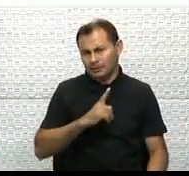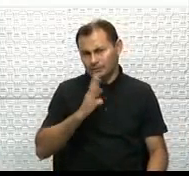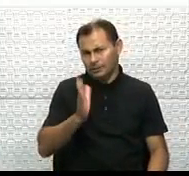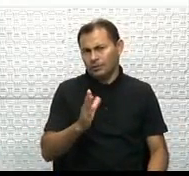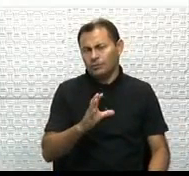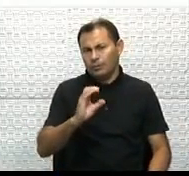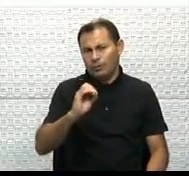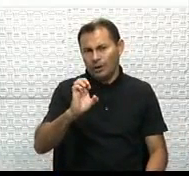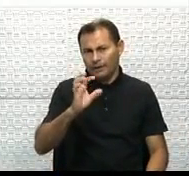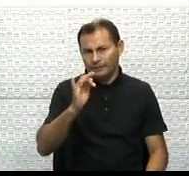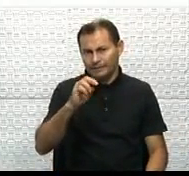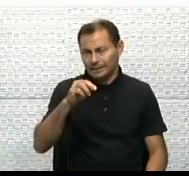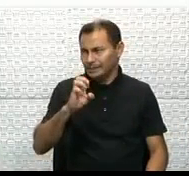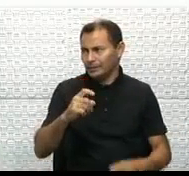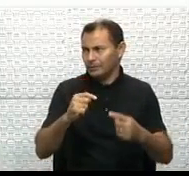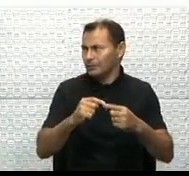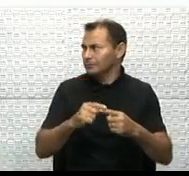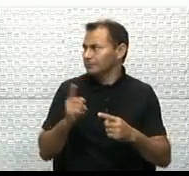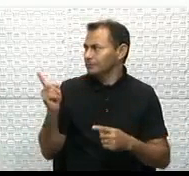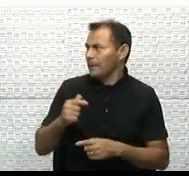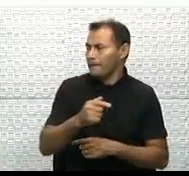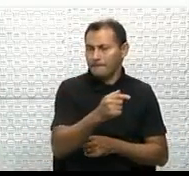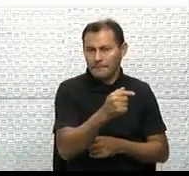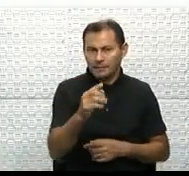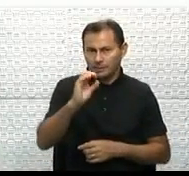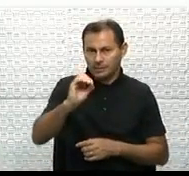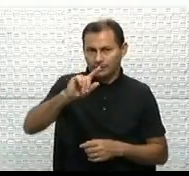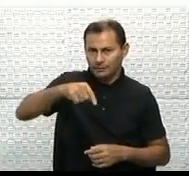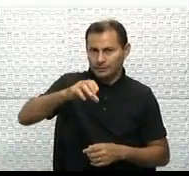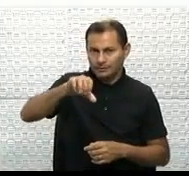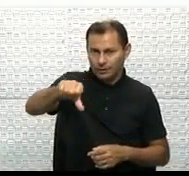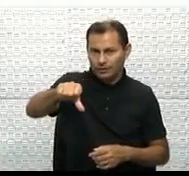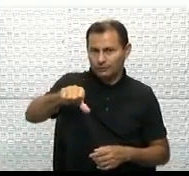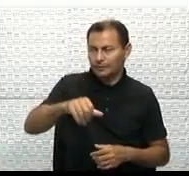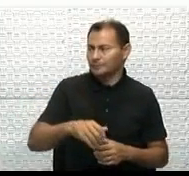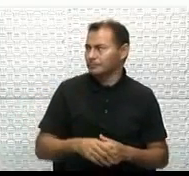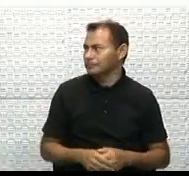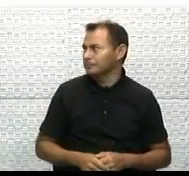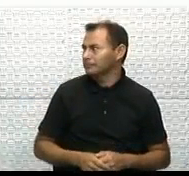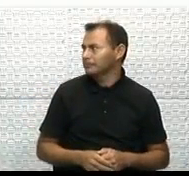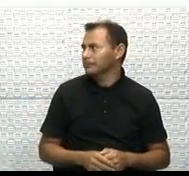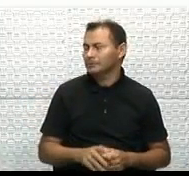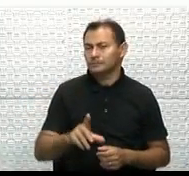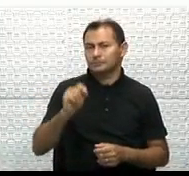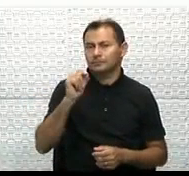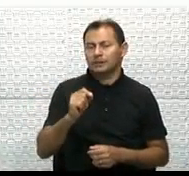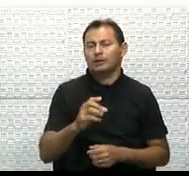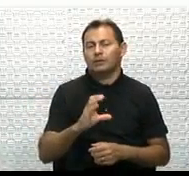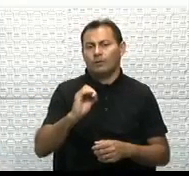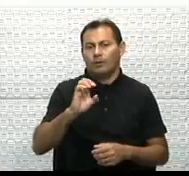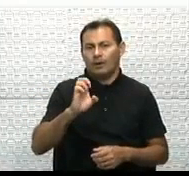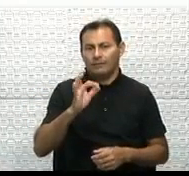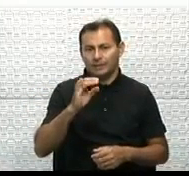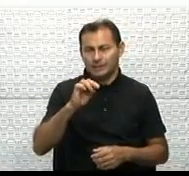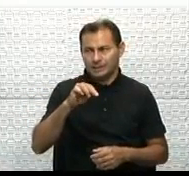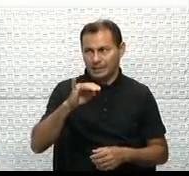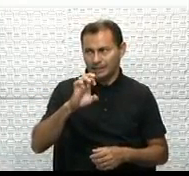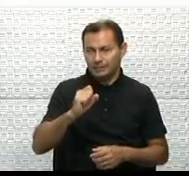já o coeficiente de correlação, menos 0,9. Para determinarmos o coeficiente